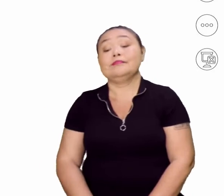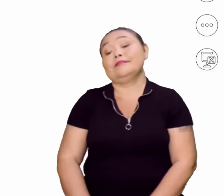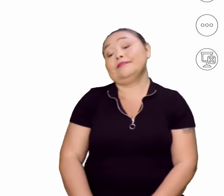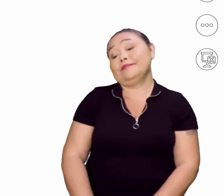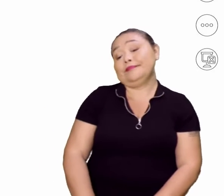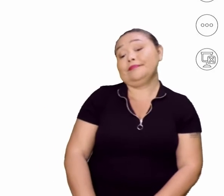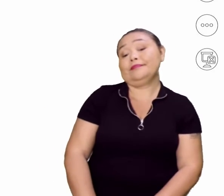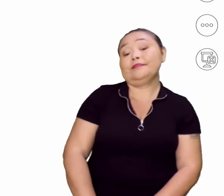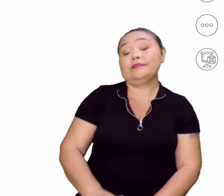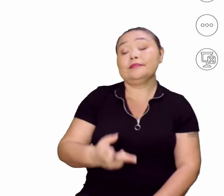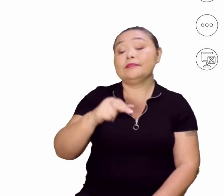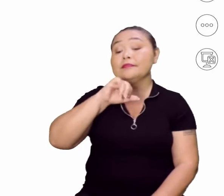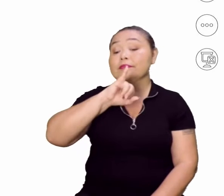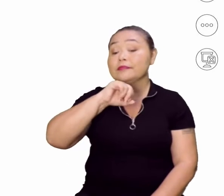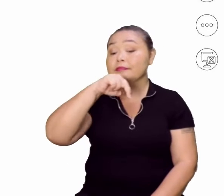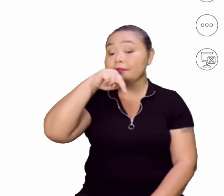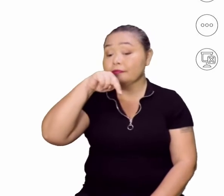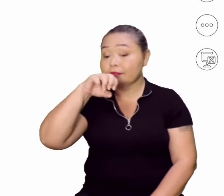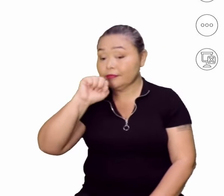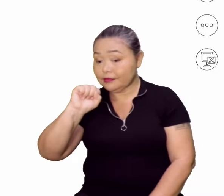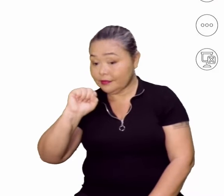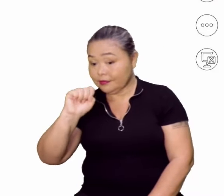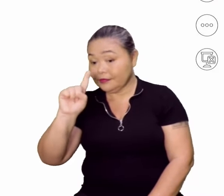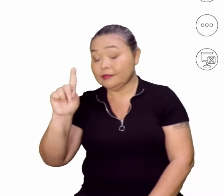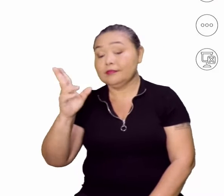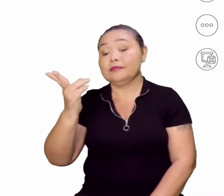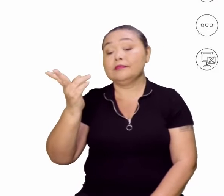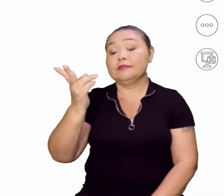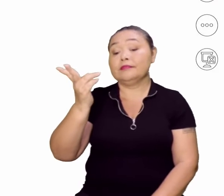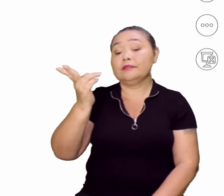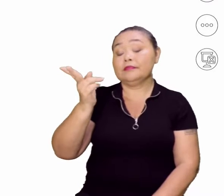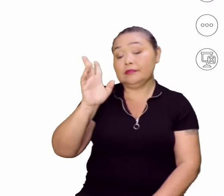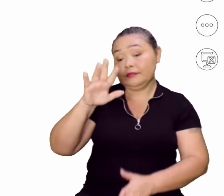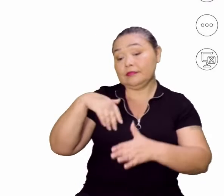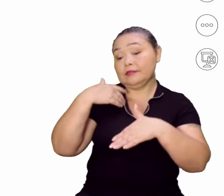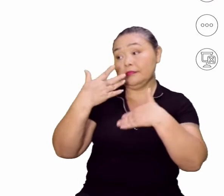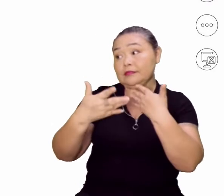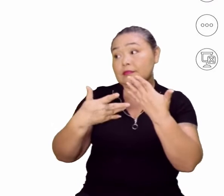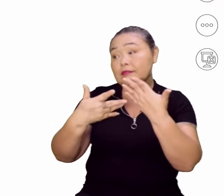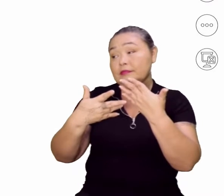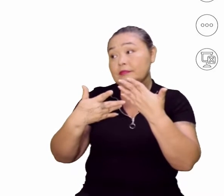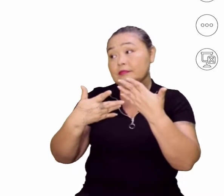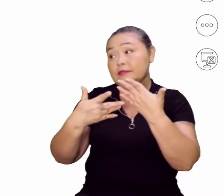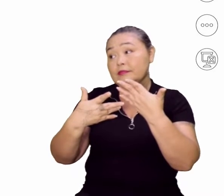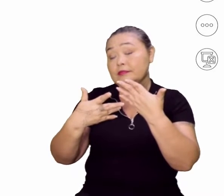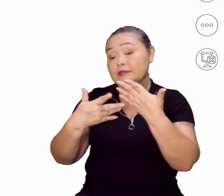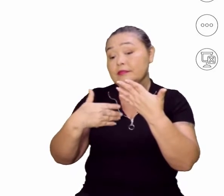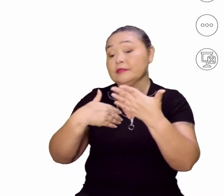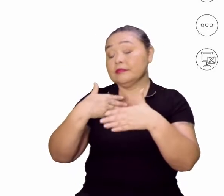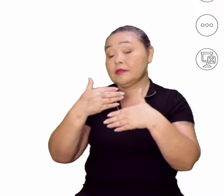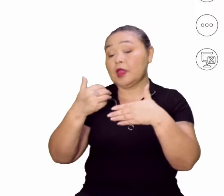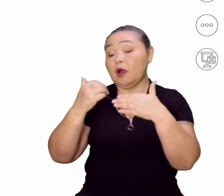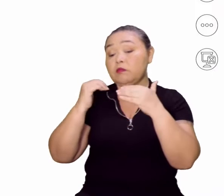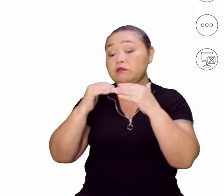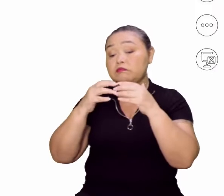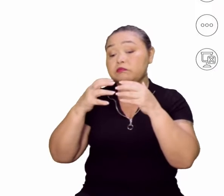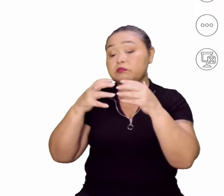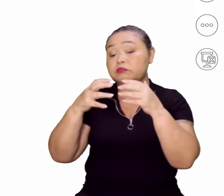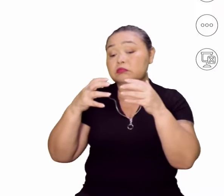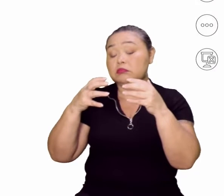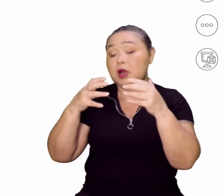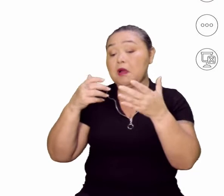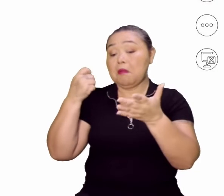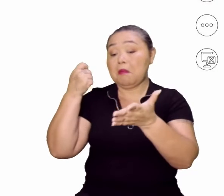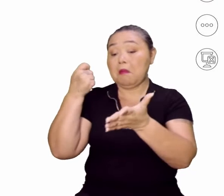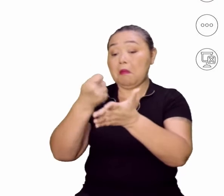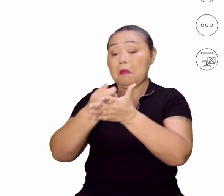aí. E o INSS, a tendência ele fica cada vez mais inchado, né? Pagar